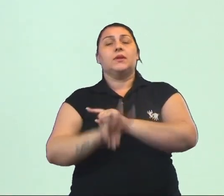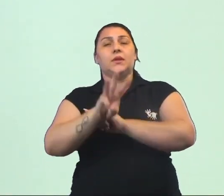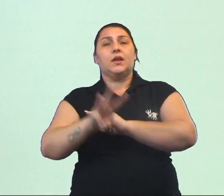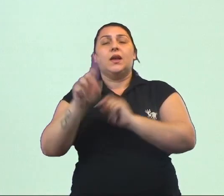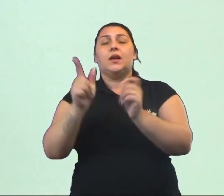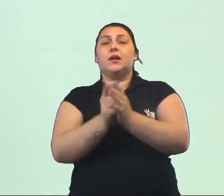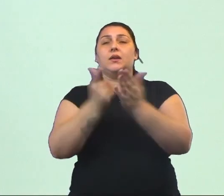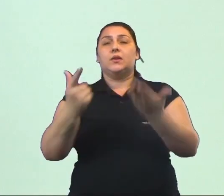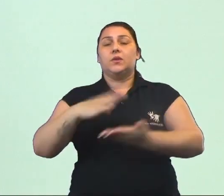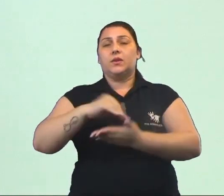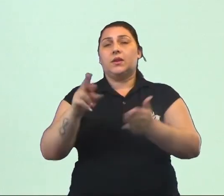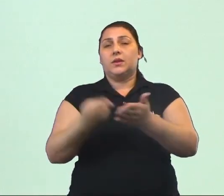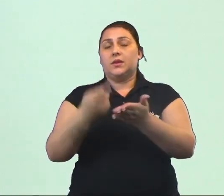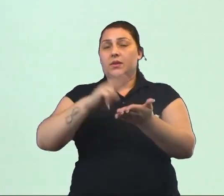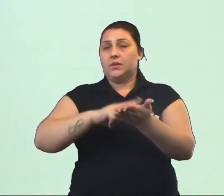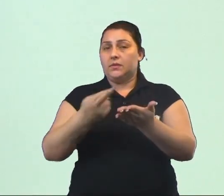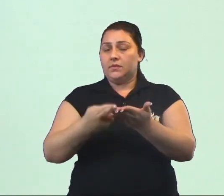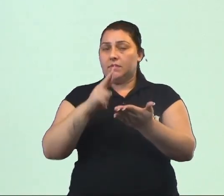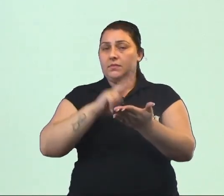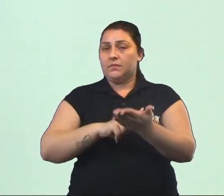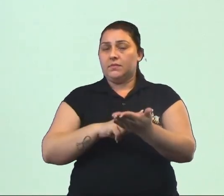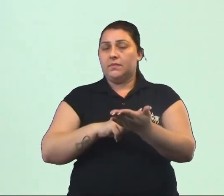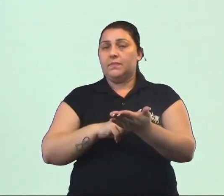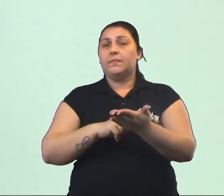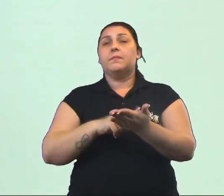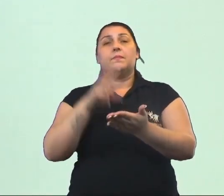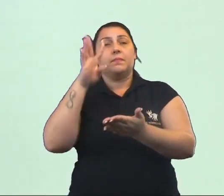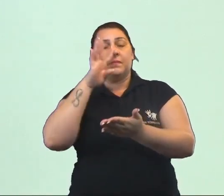sites, jornais e revistas.